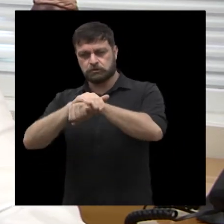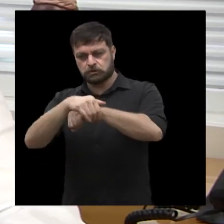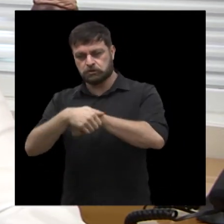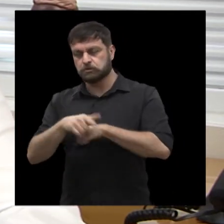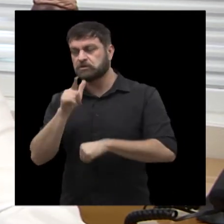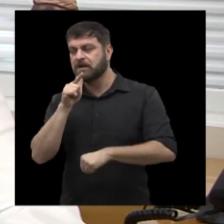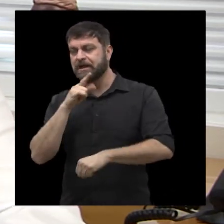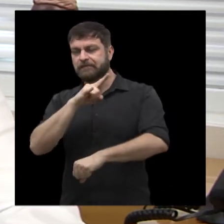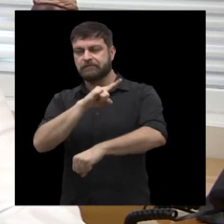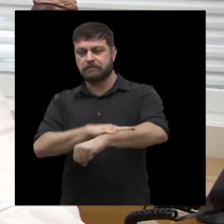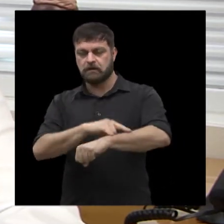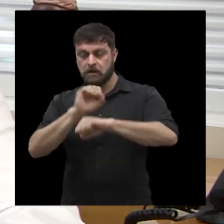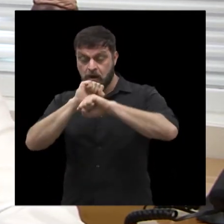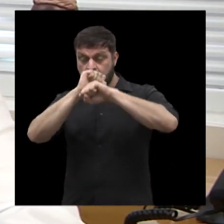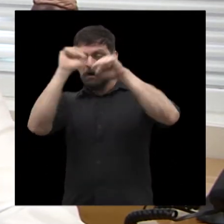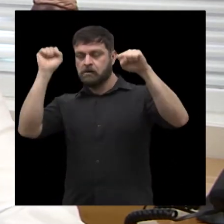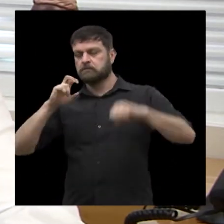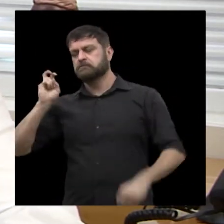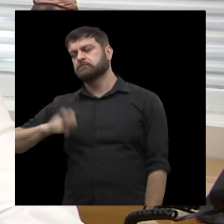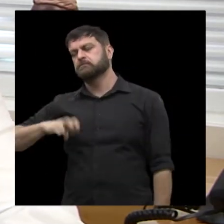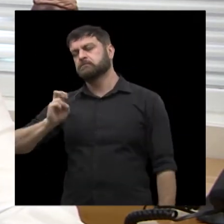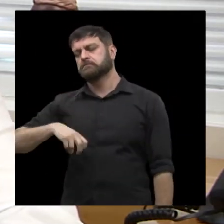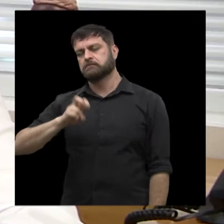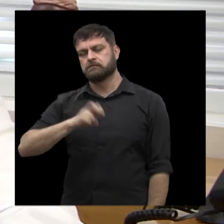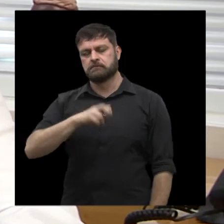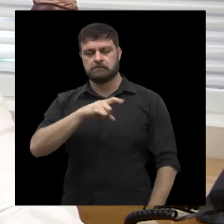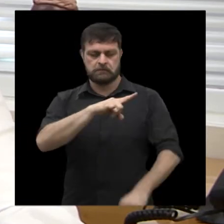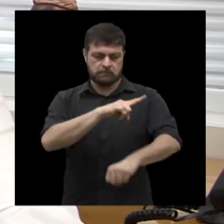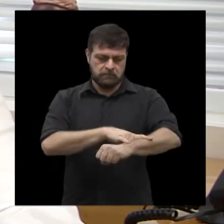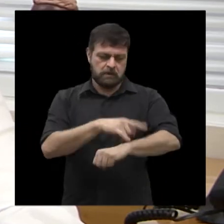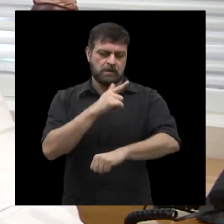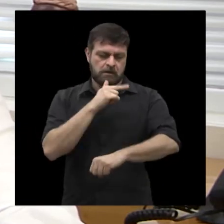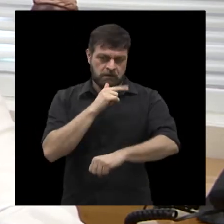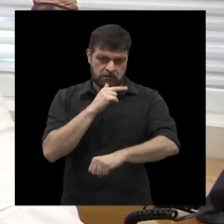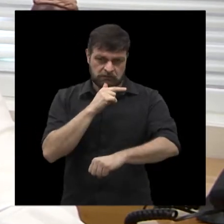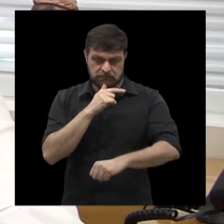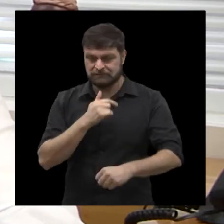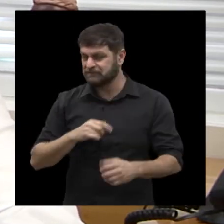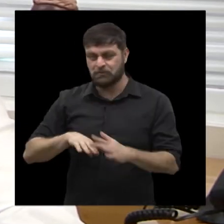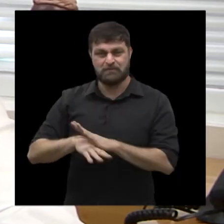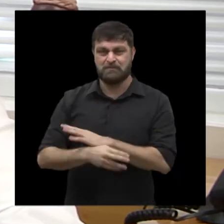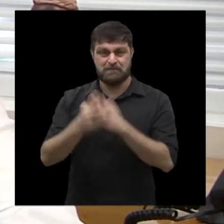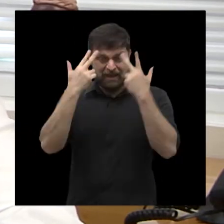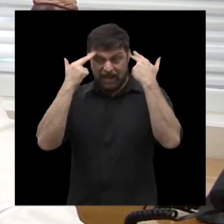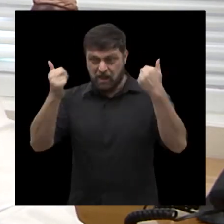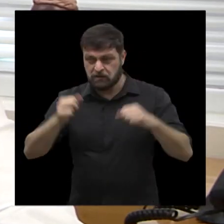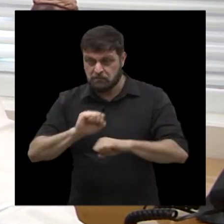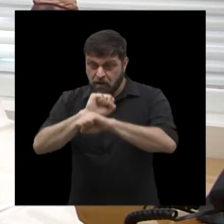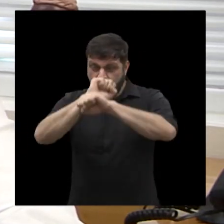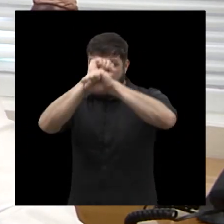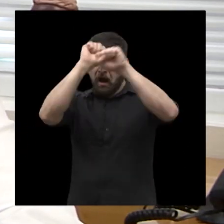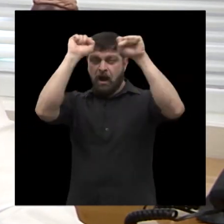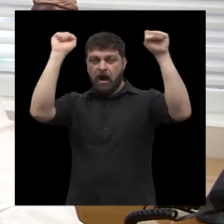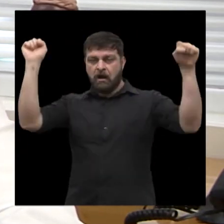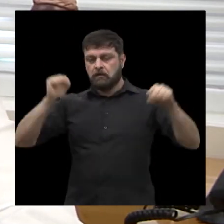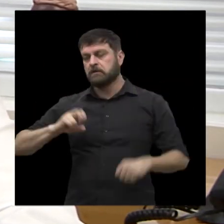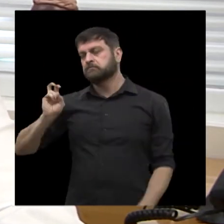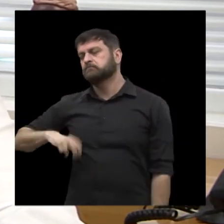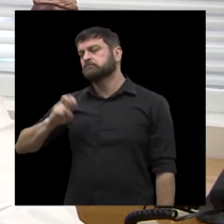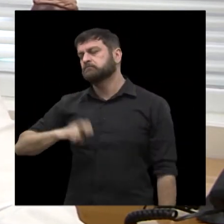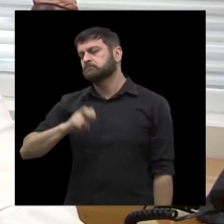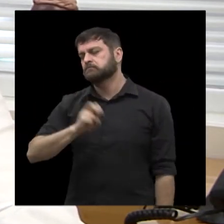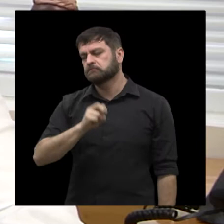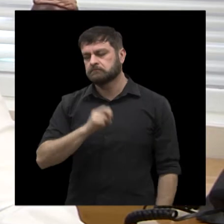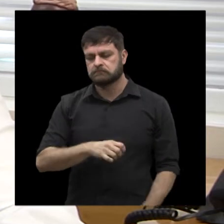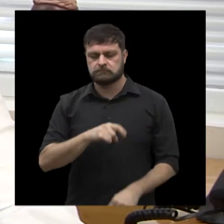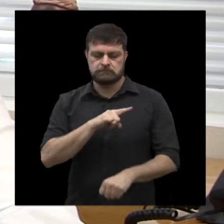xixi. Uma coisa que não é normal, né, é você levantar durante a noite para fazer xixi.